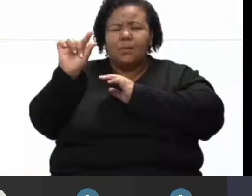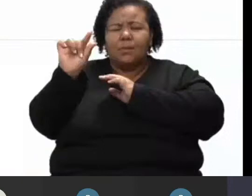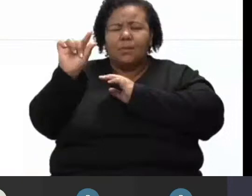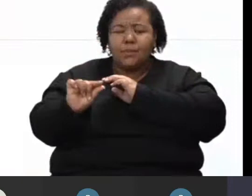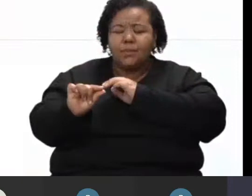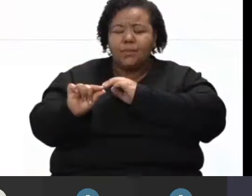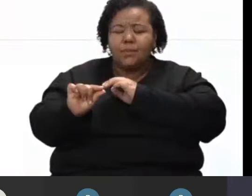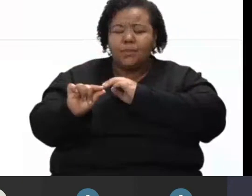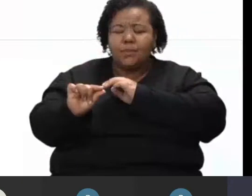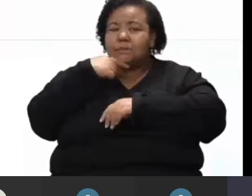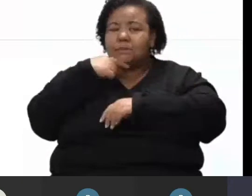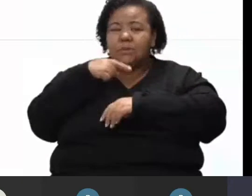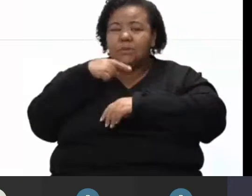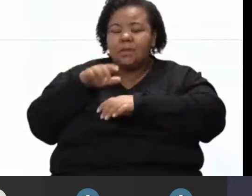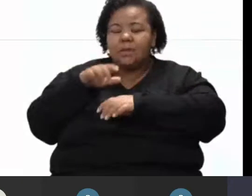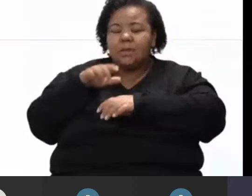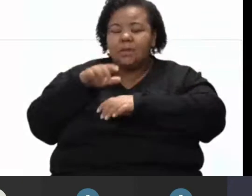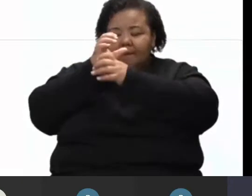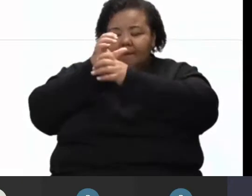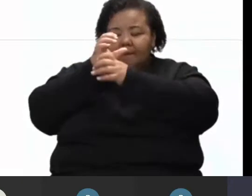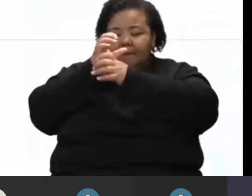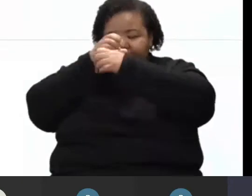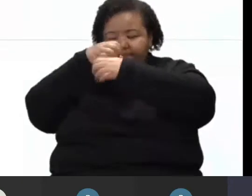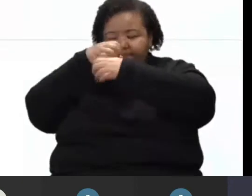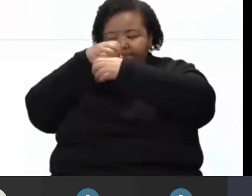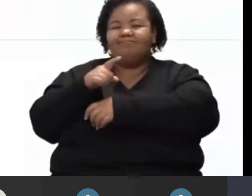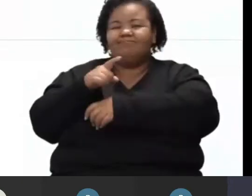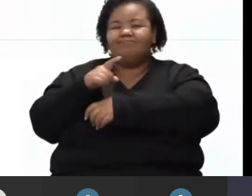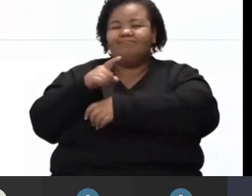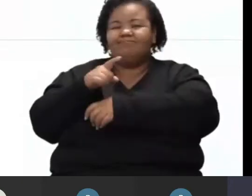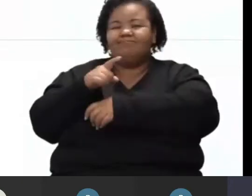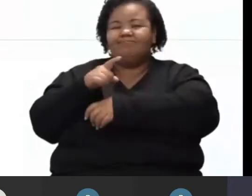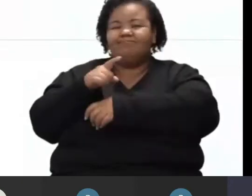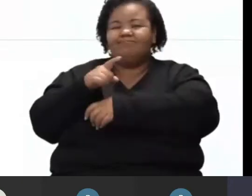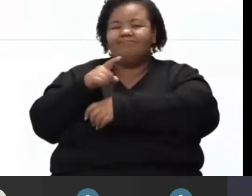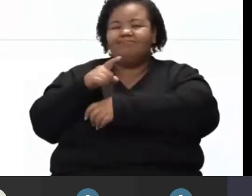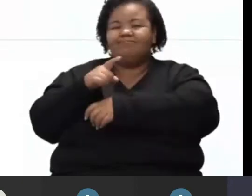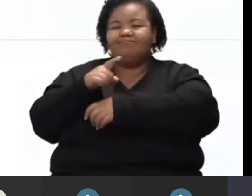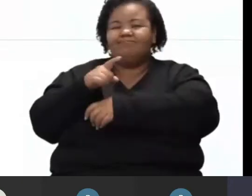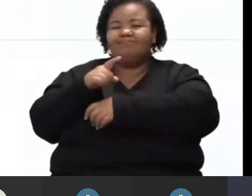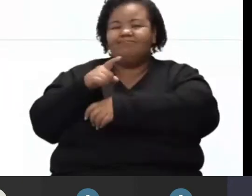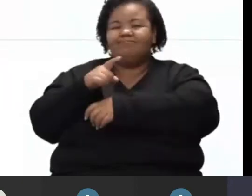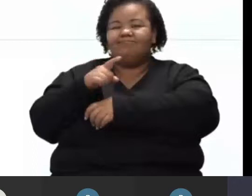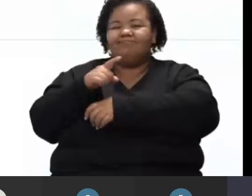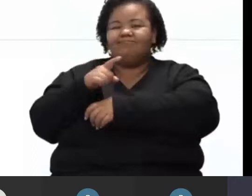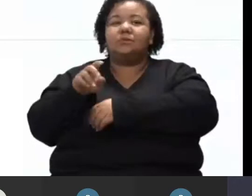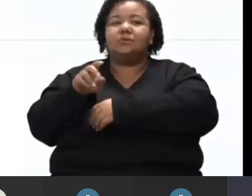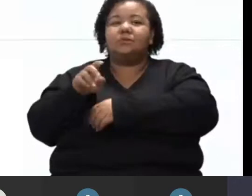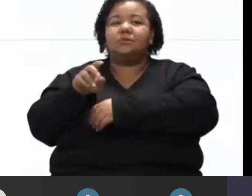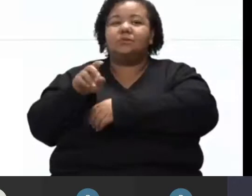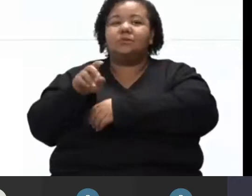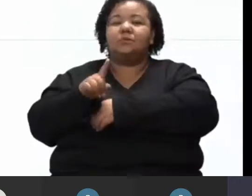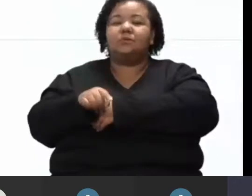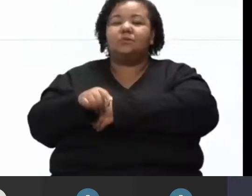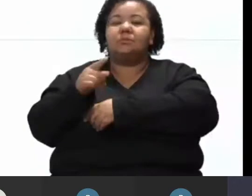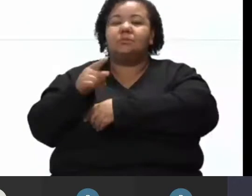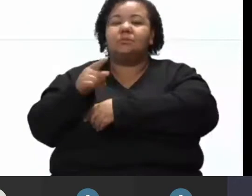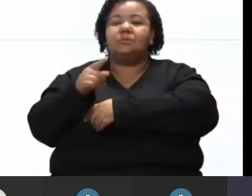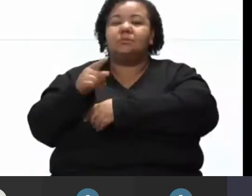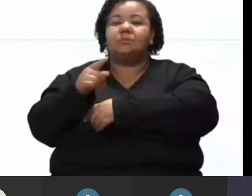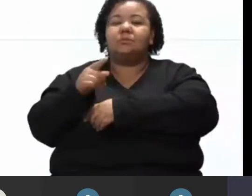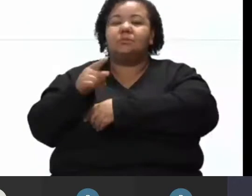consegue observá-la na de 40. Então, você utilizou o óleo de imersão, você utilizou a objetiva de imersão, utilizando ali a objetiva de 100